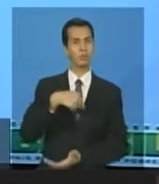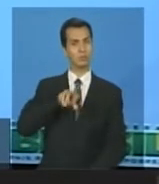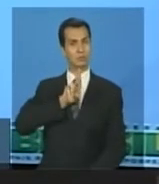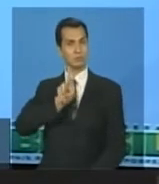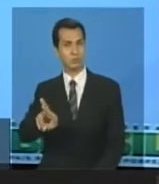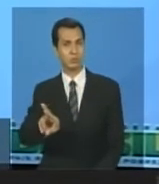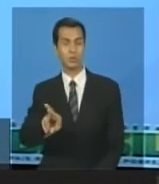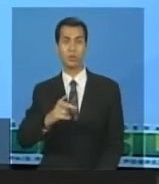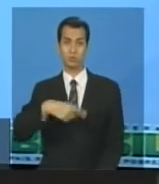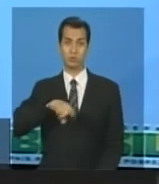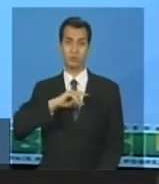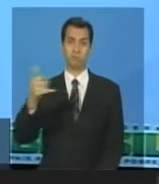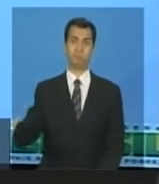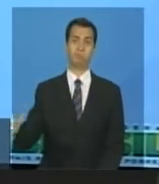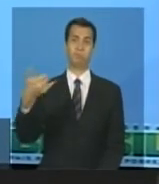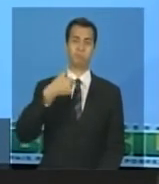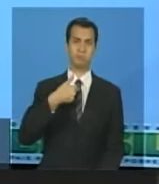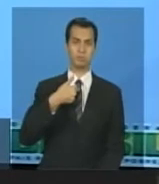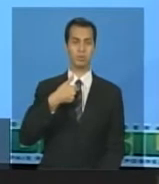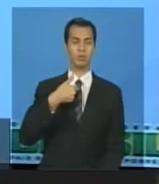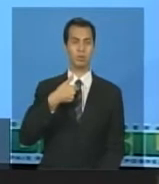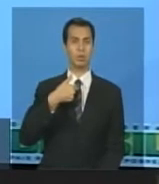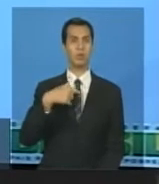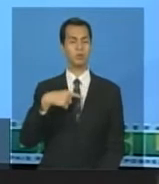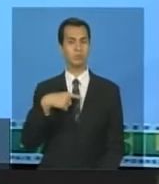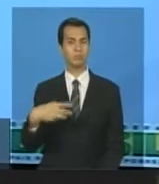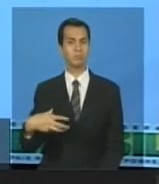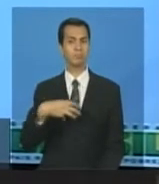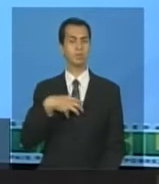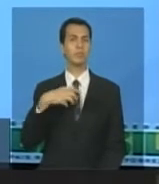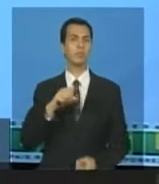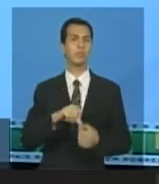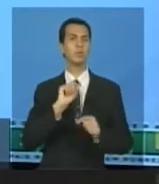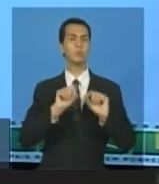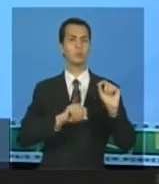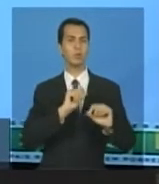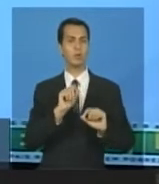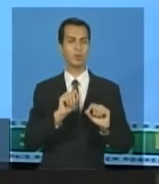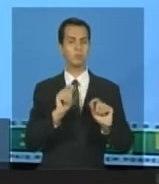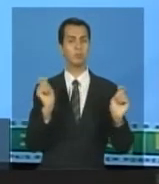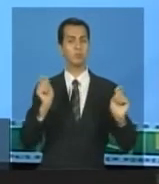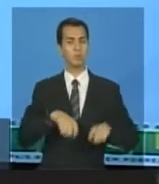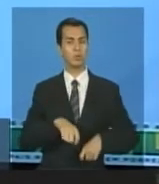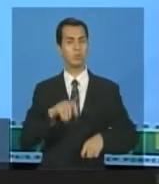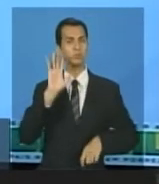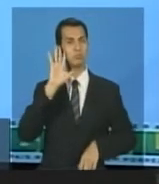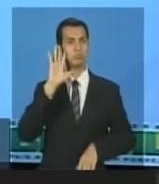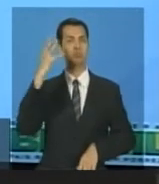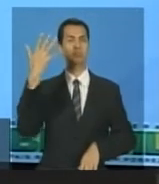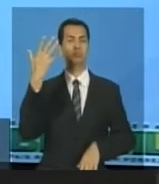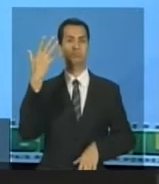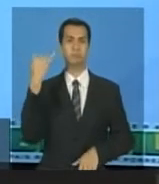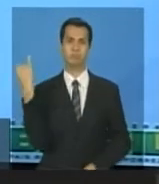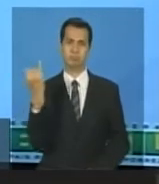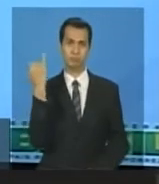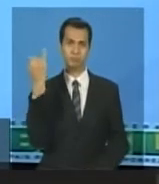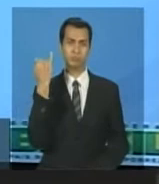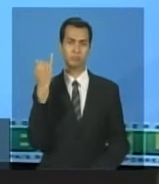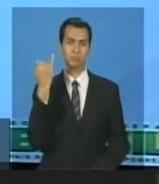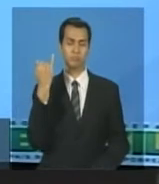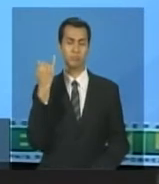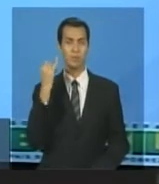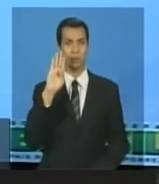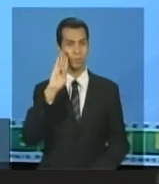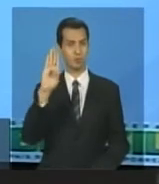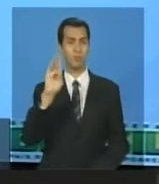Recebemos um alerta temos uma fase chamada de pré impacto onde são podem ser tomadas devem ser tomadas ações muito importantes ações